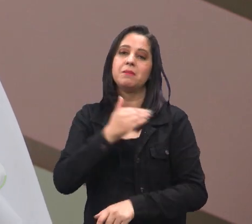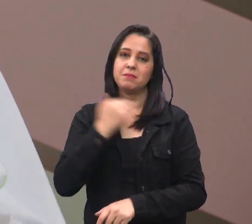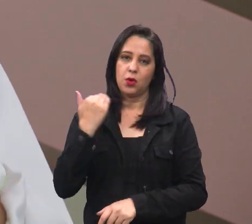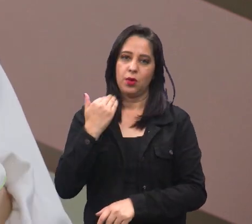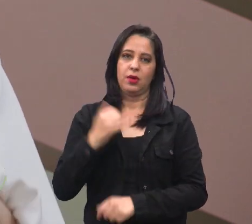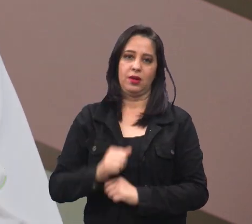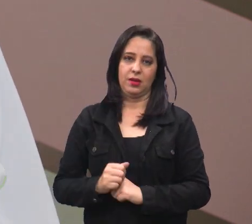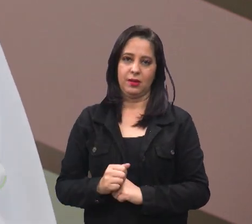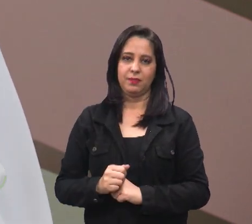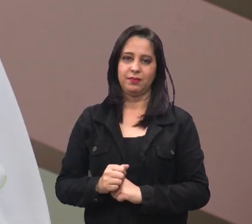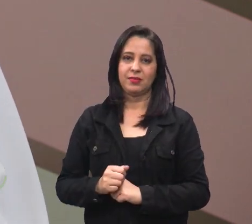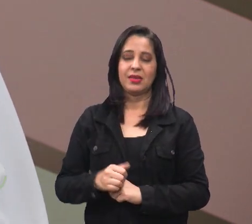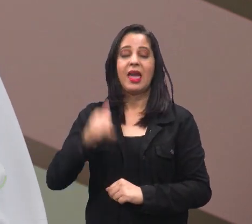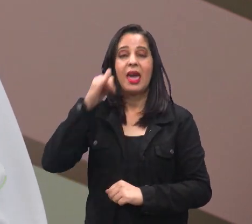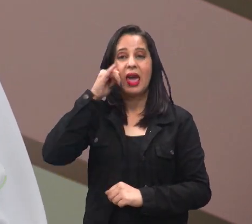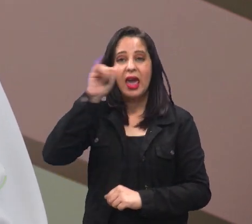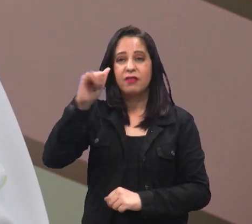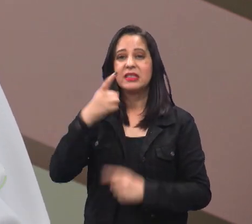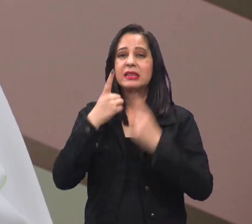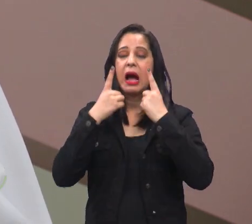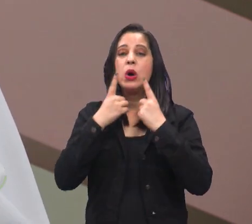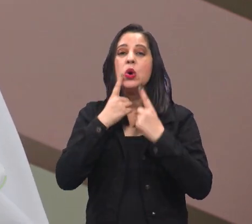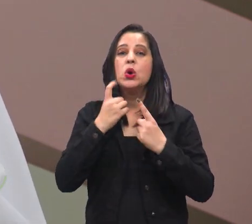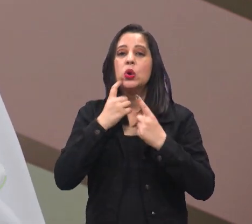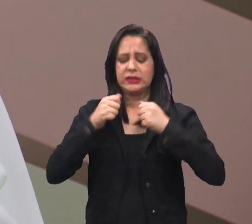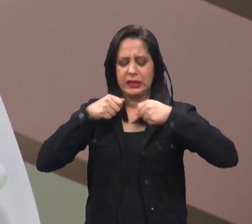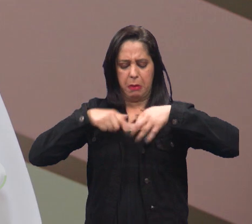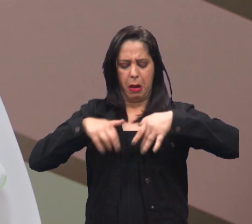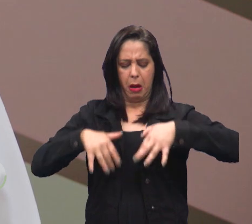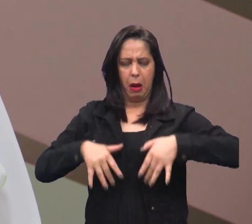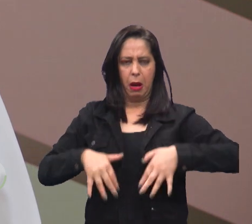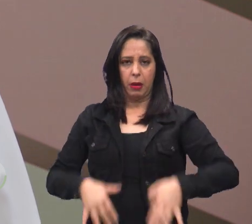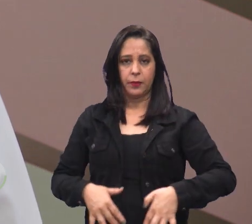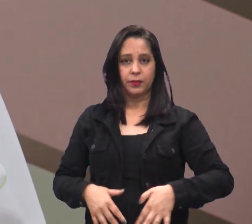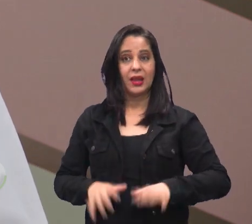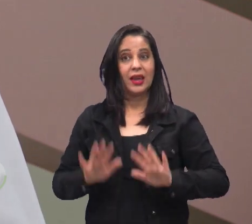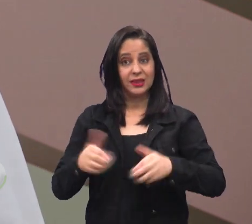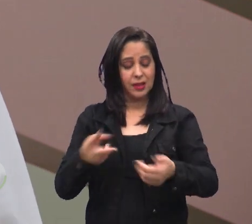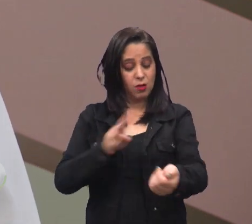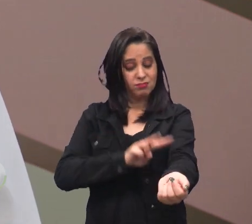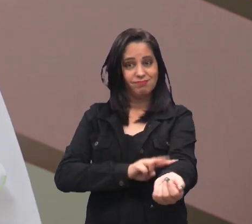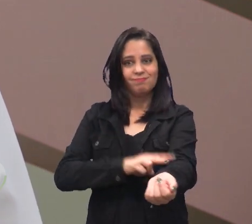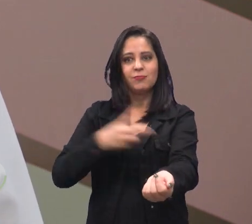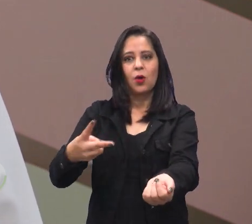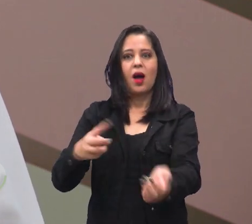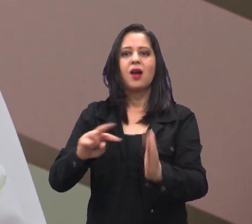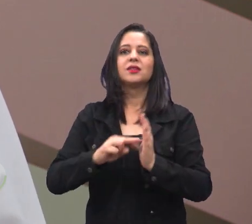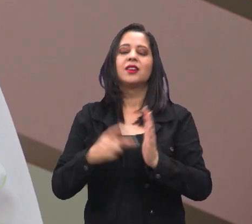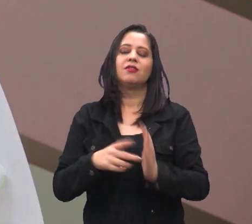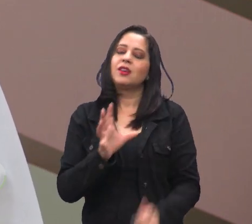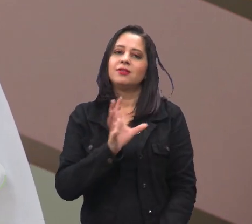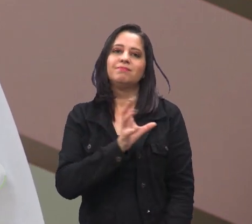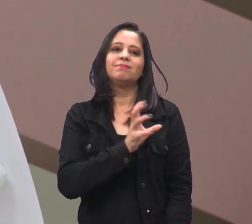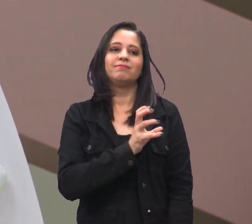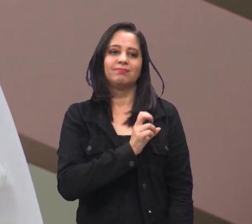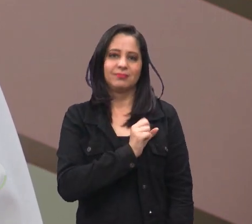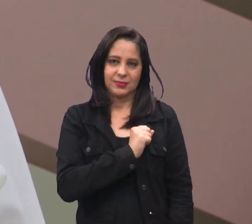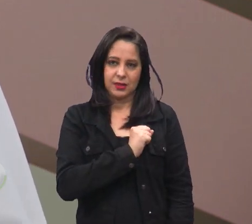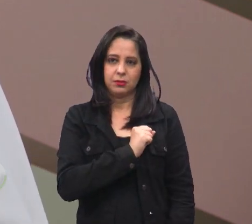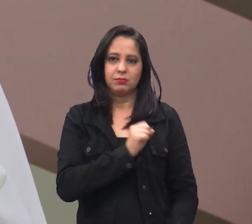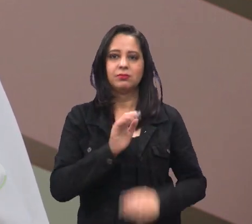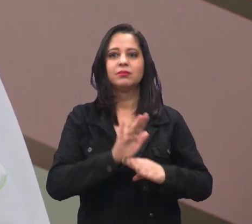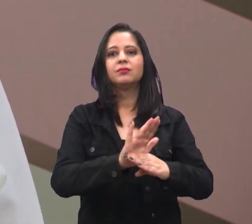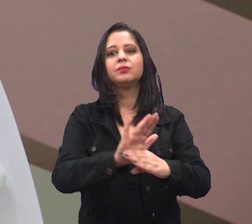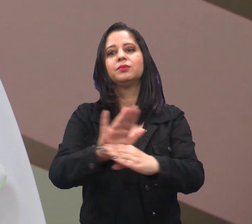sangramento, para evitar uma anemia muito profunda. Então, a doação de sangue, eu falo, é um ato de amor, é você realmente ajudar